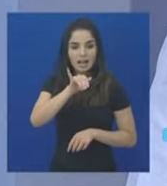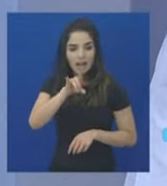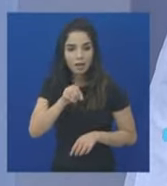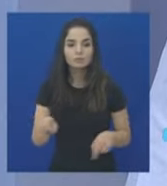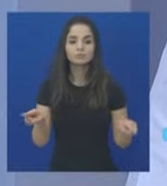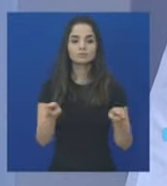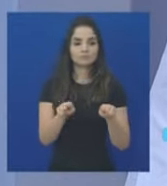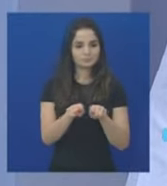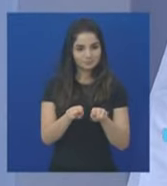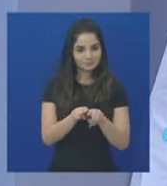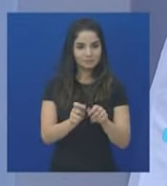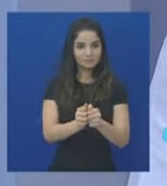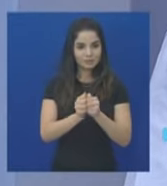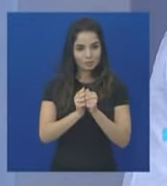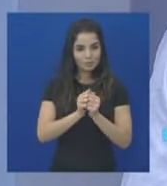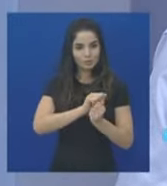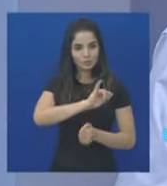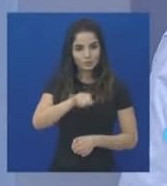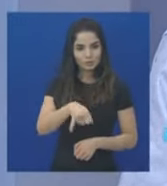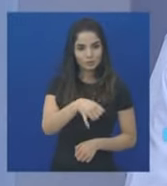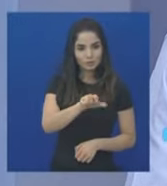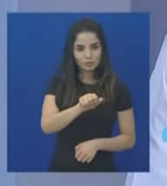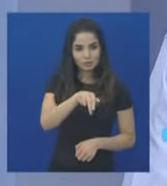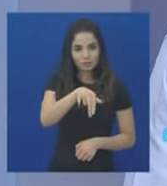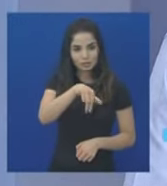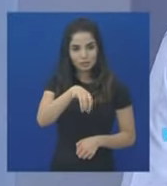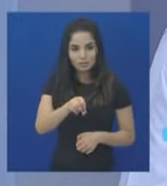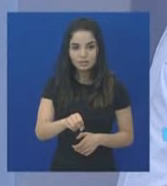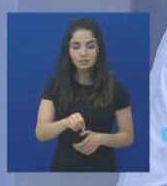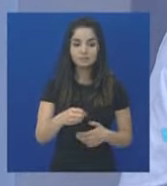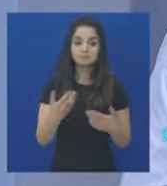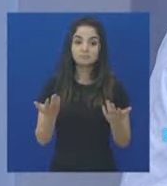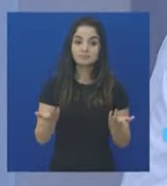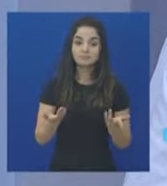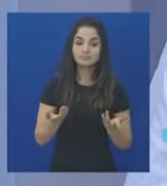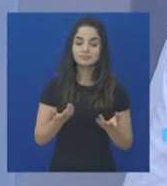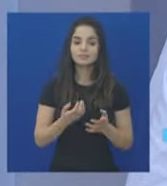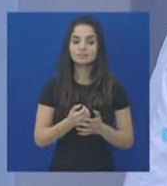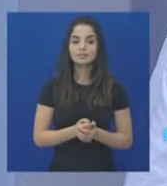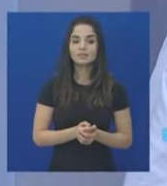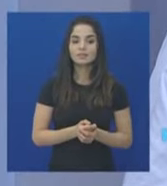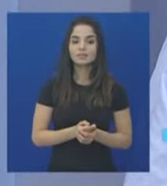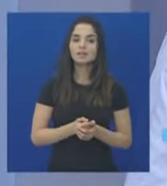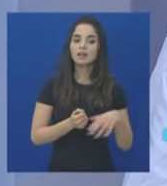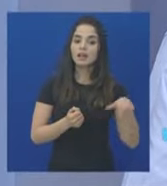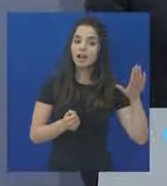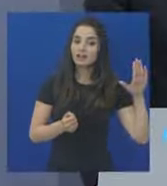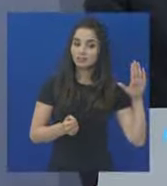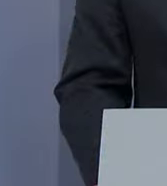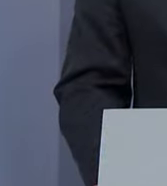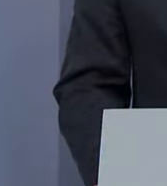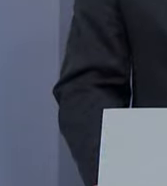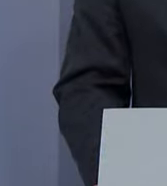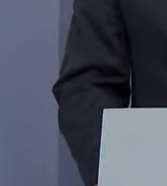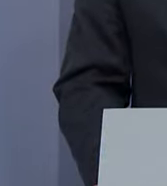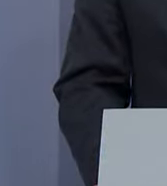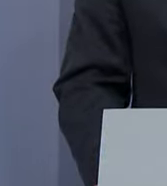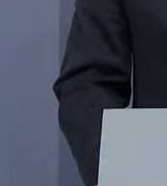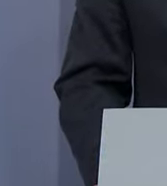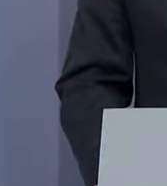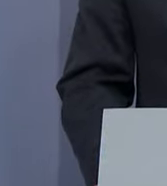está no palanque do Jânio Mendes. Então, o governo, o candidato Jânio Mendes é o candidato do governo. E a nossa